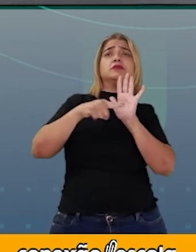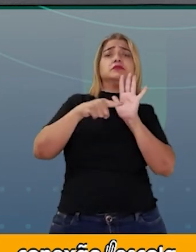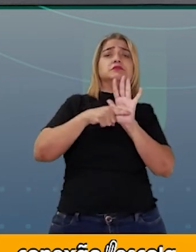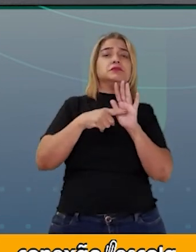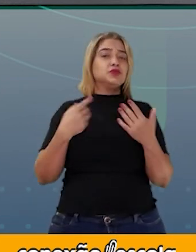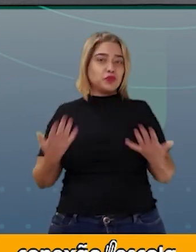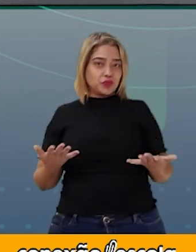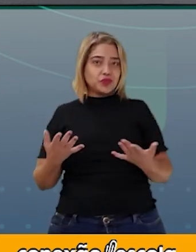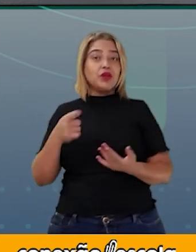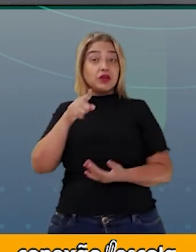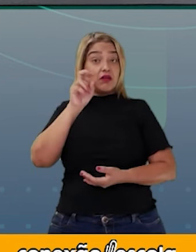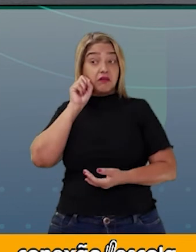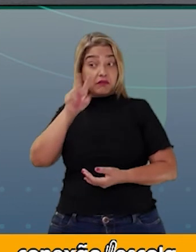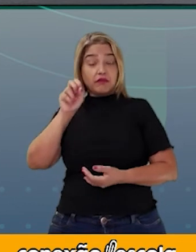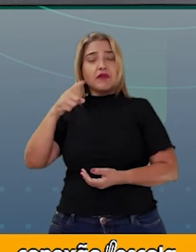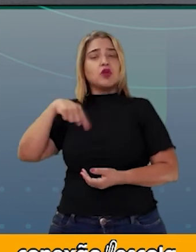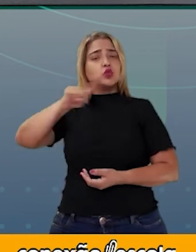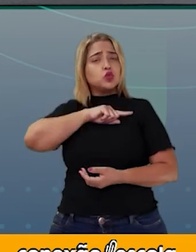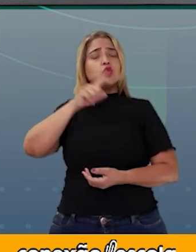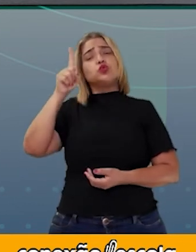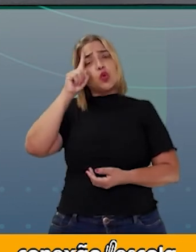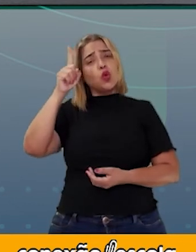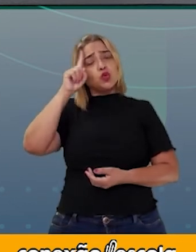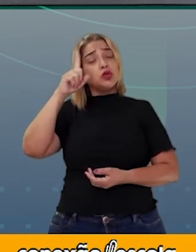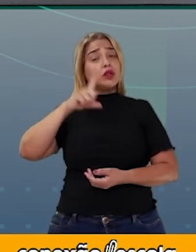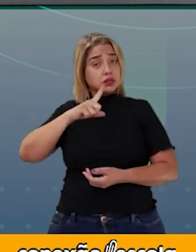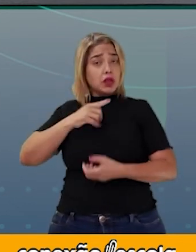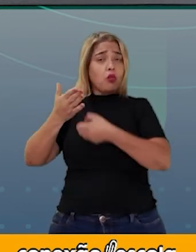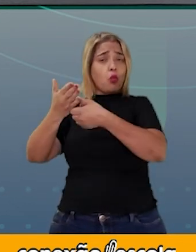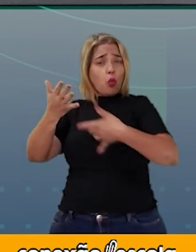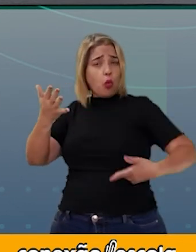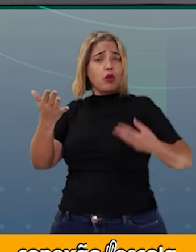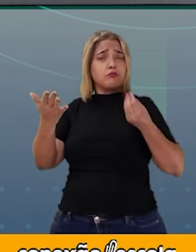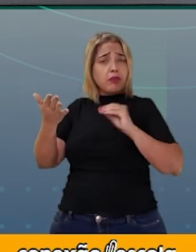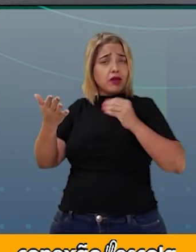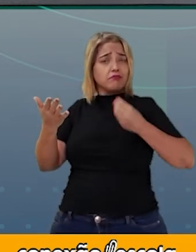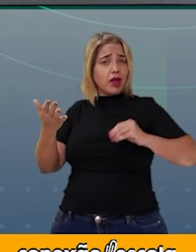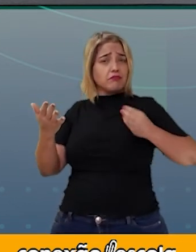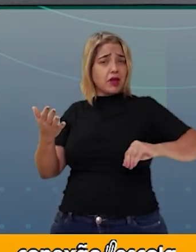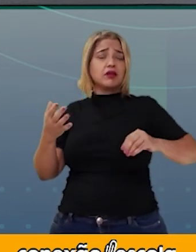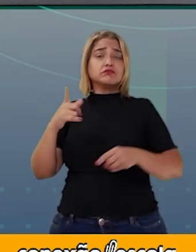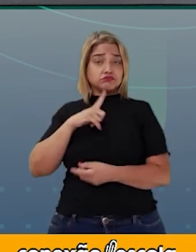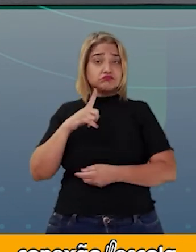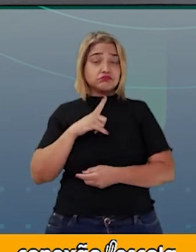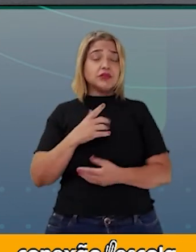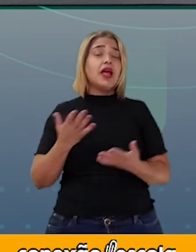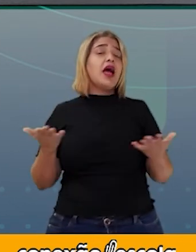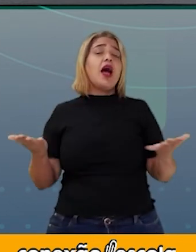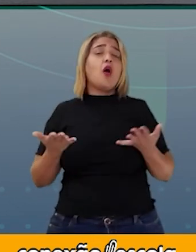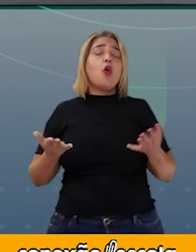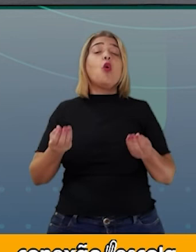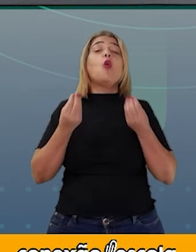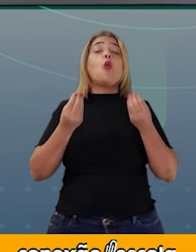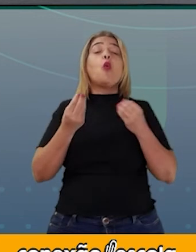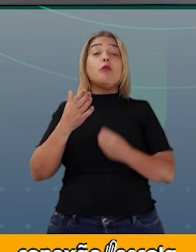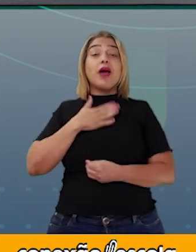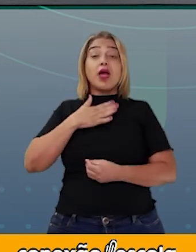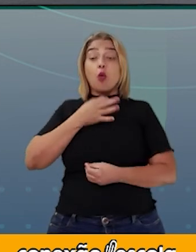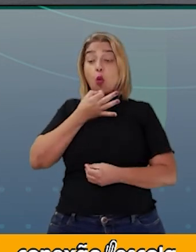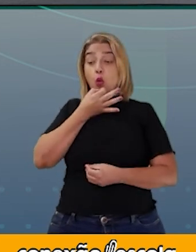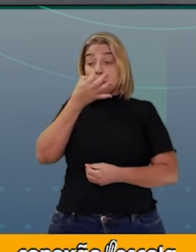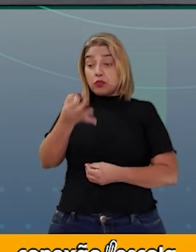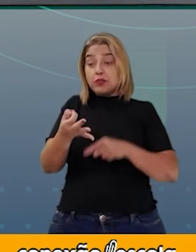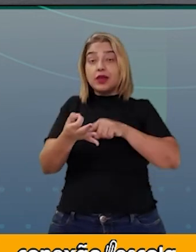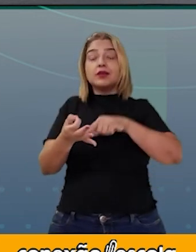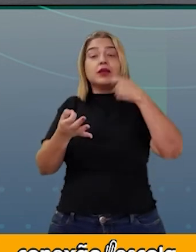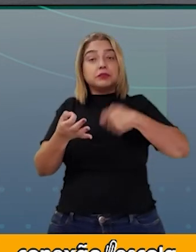tempo todo. Então, eu te pergunto, como validar uma opinião? É aí que entra a segunda parte da